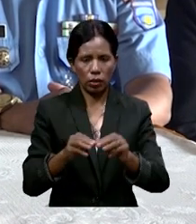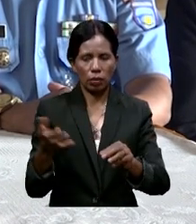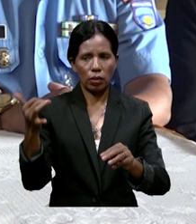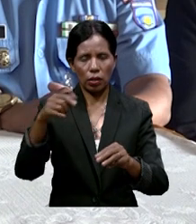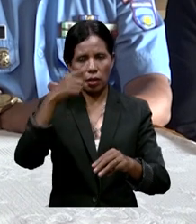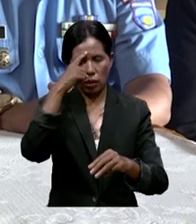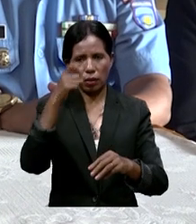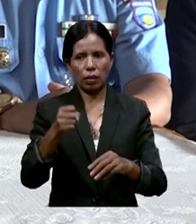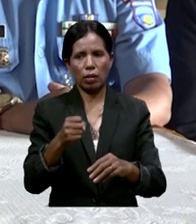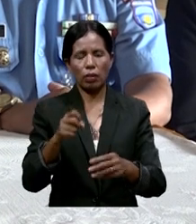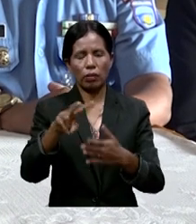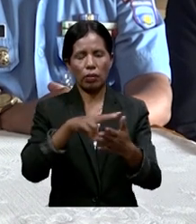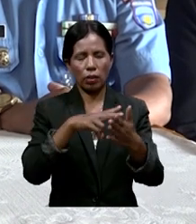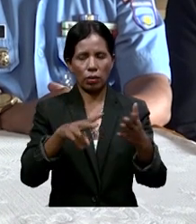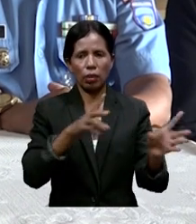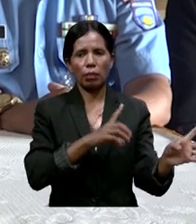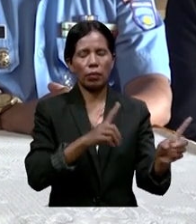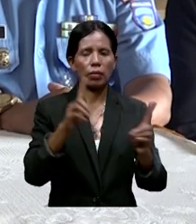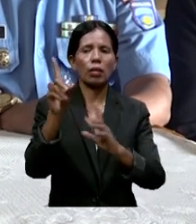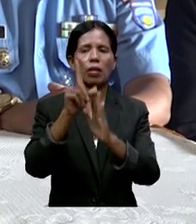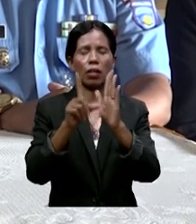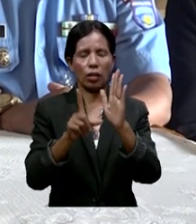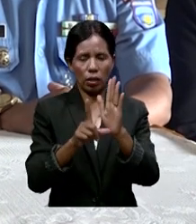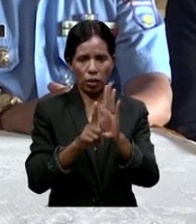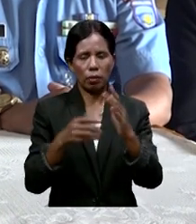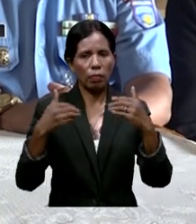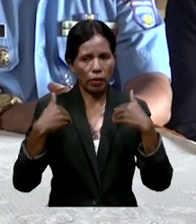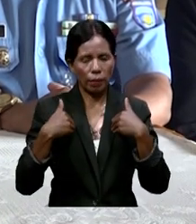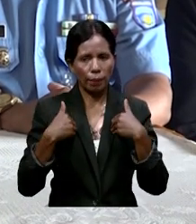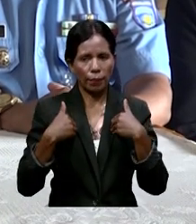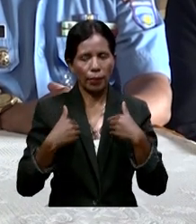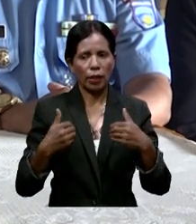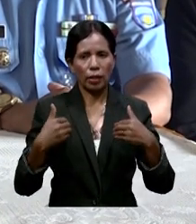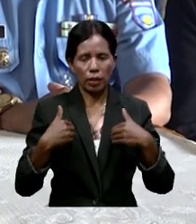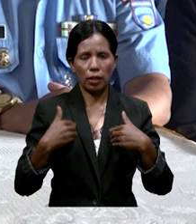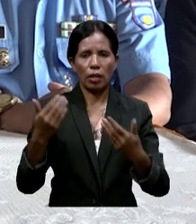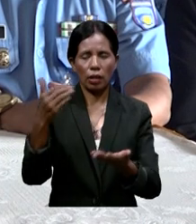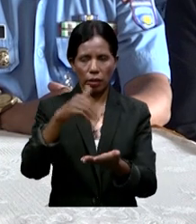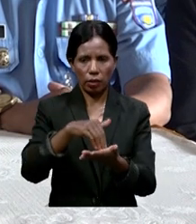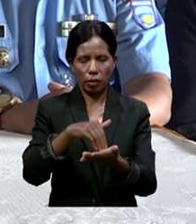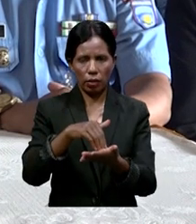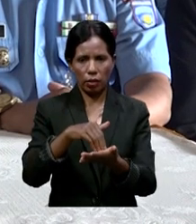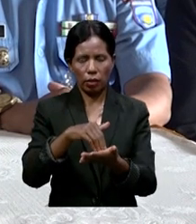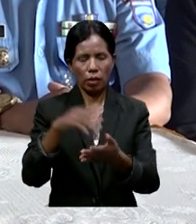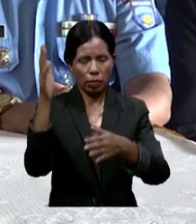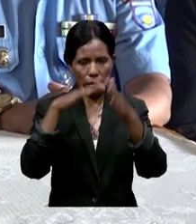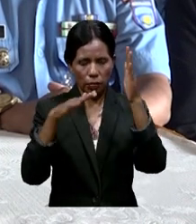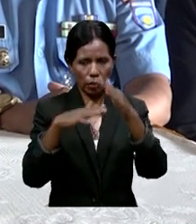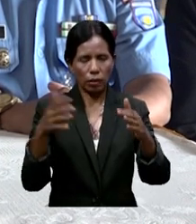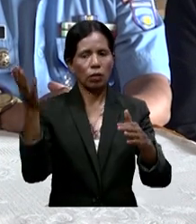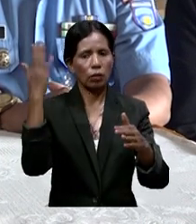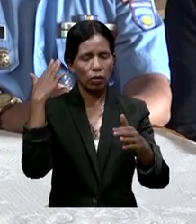tamba, viola tia implementação ga lei neve iha. Odi hamusu filafali, problemas neve